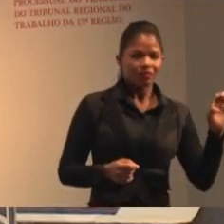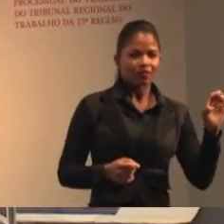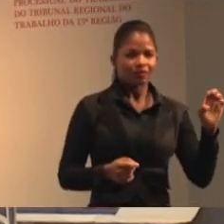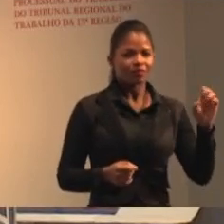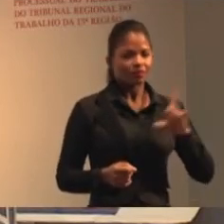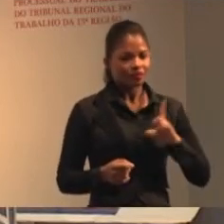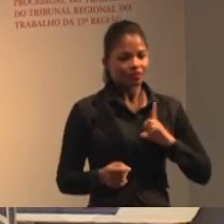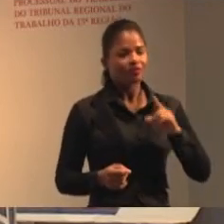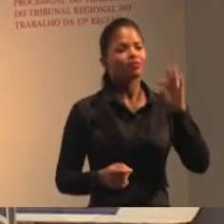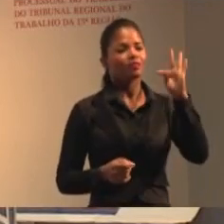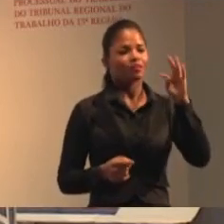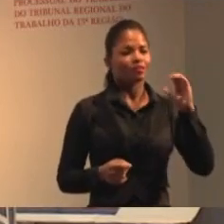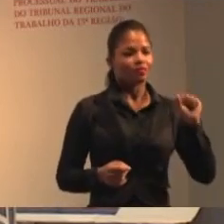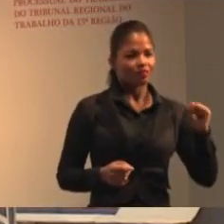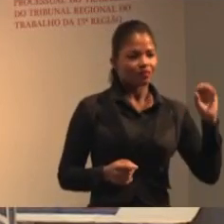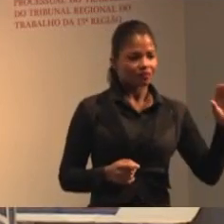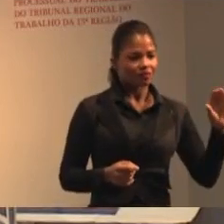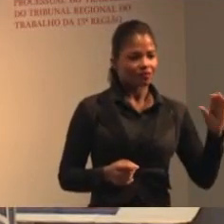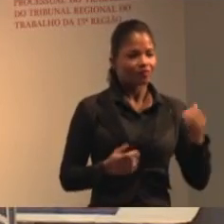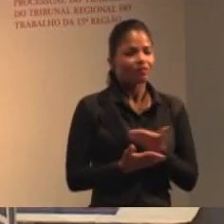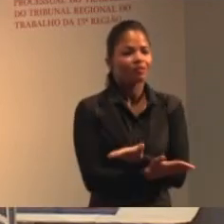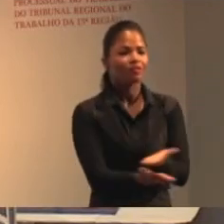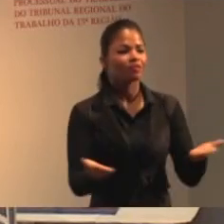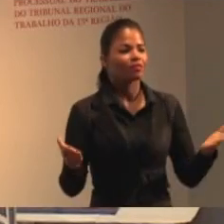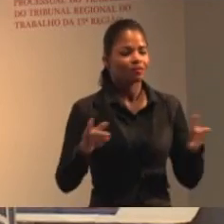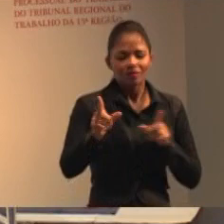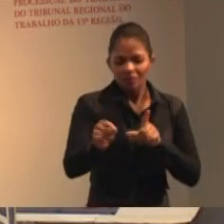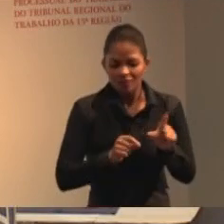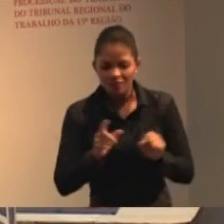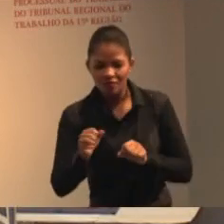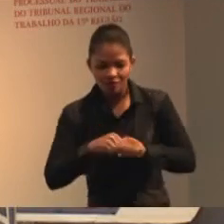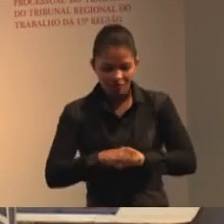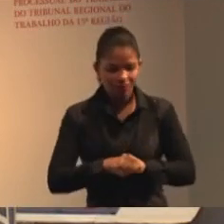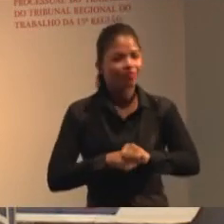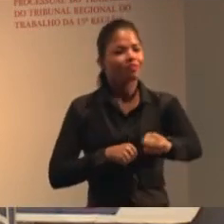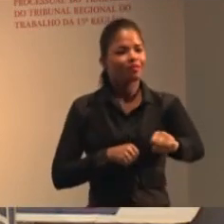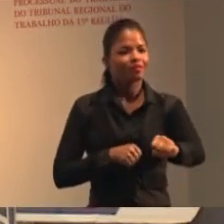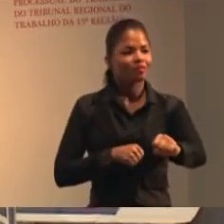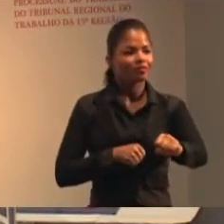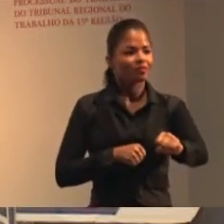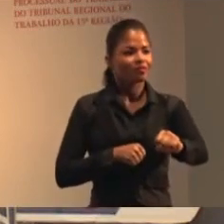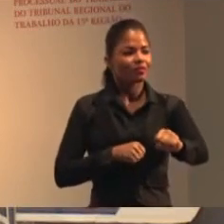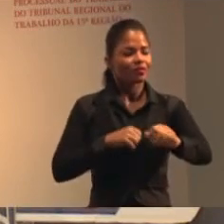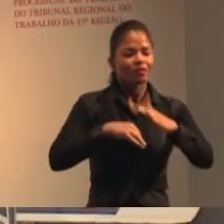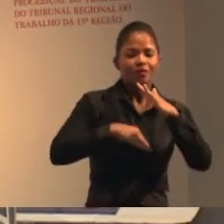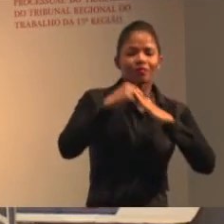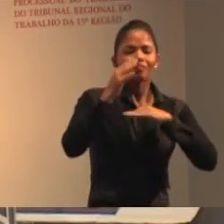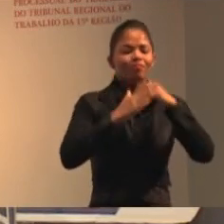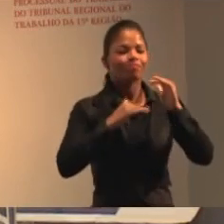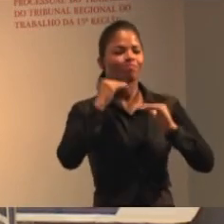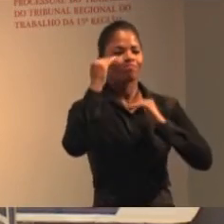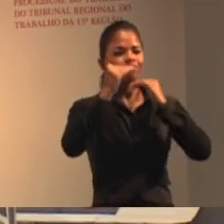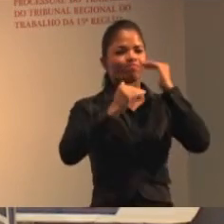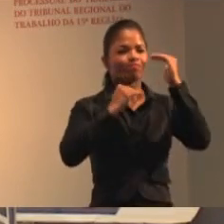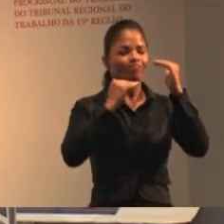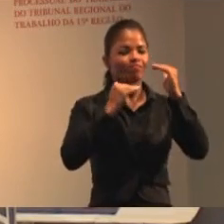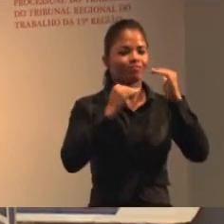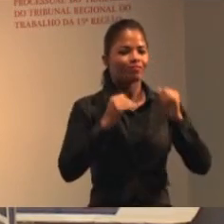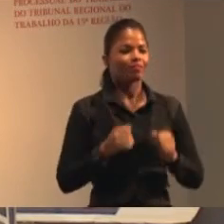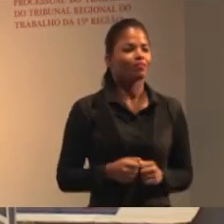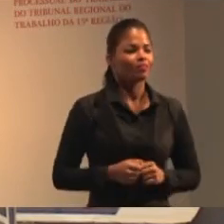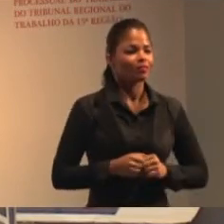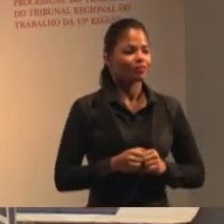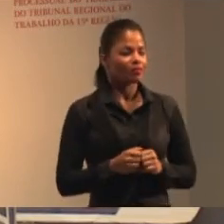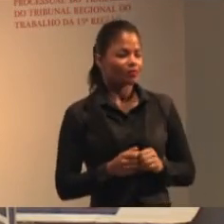ao TST, promove a seleção, a formação e o aperfeiçoamento dos magistrados.